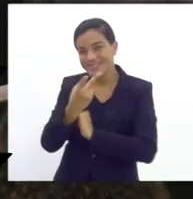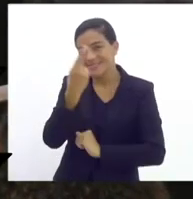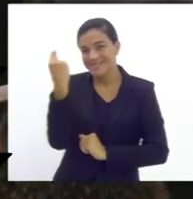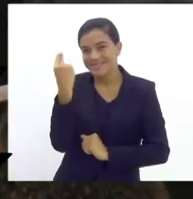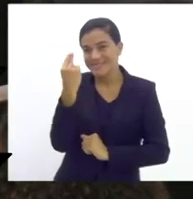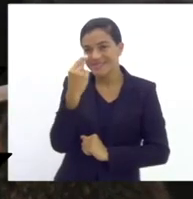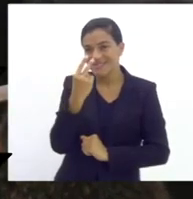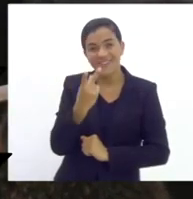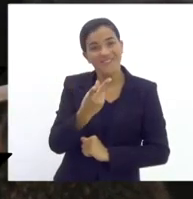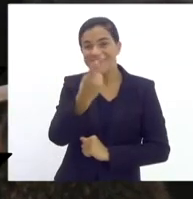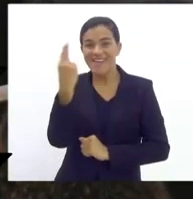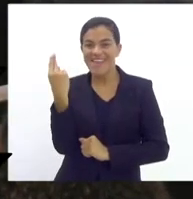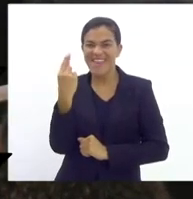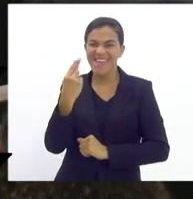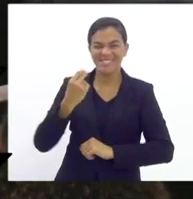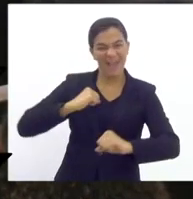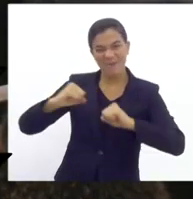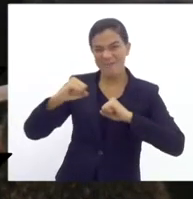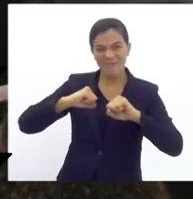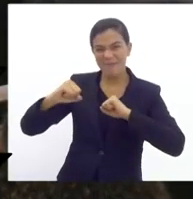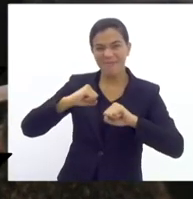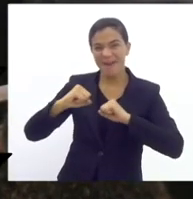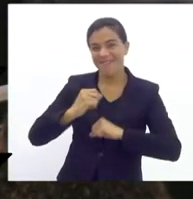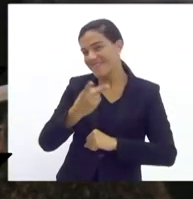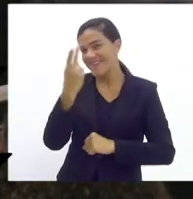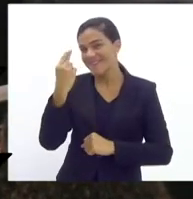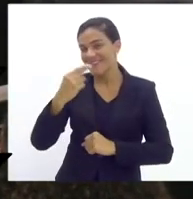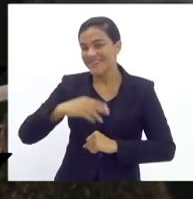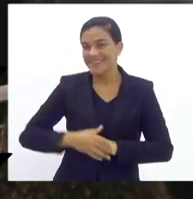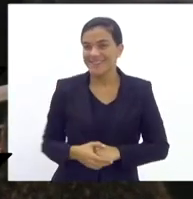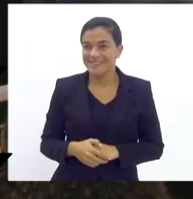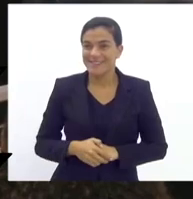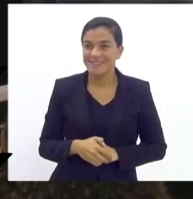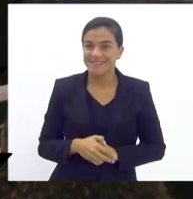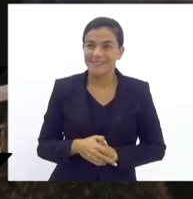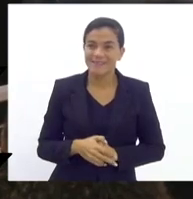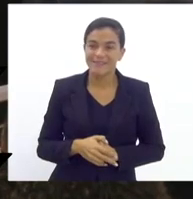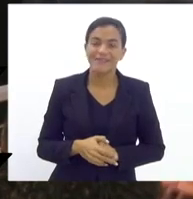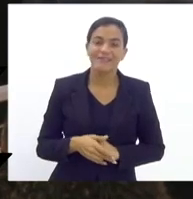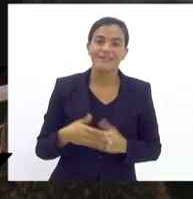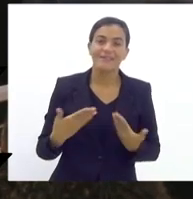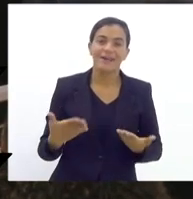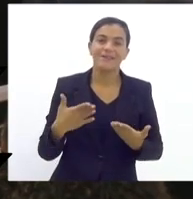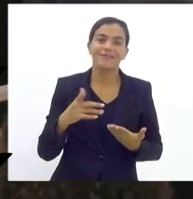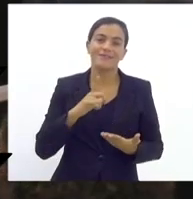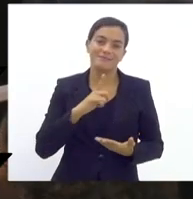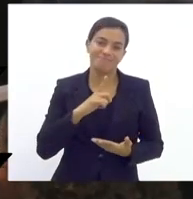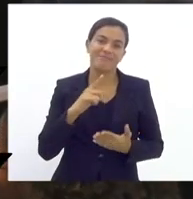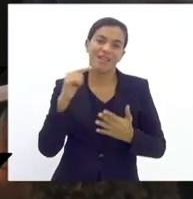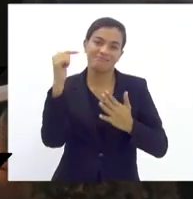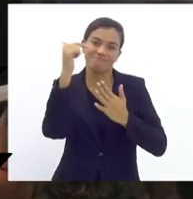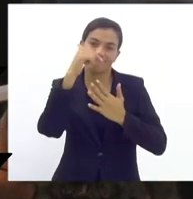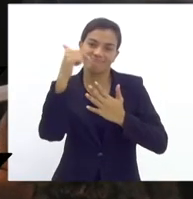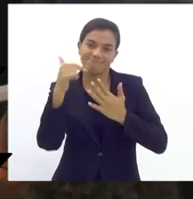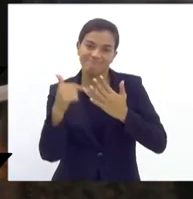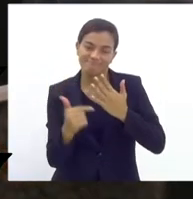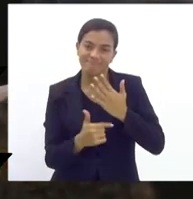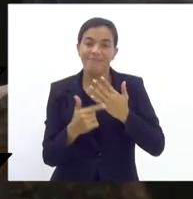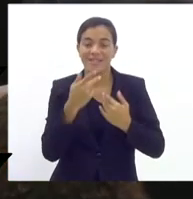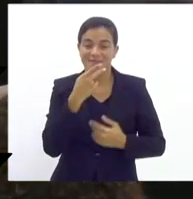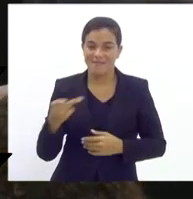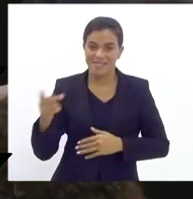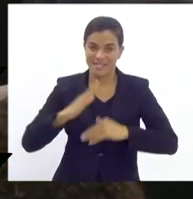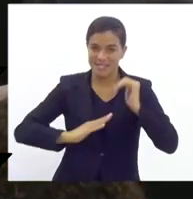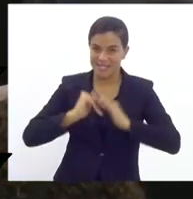se juntas já causam imagine juntas Então tá aqui também nos nossos encaminhamentos essa visita